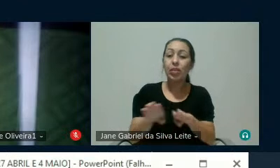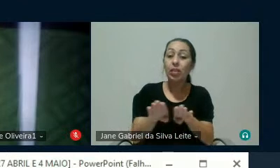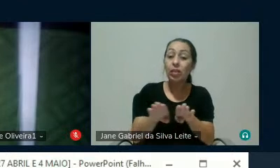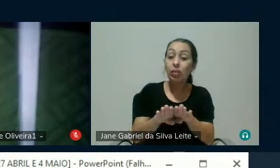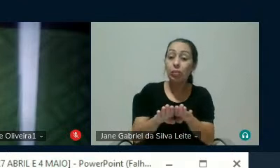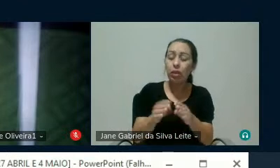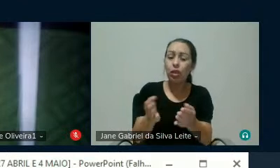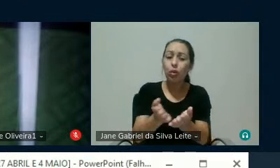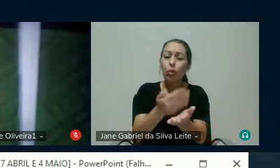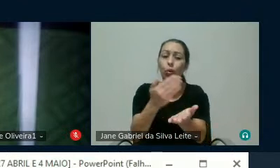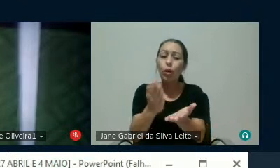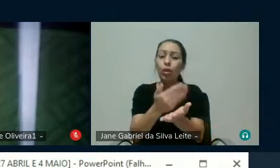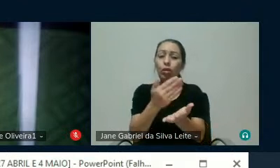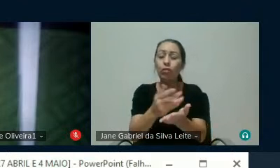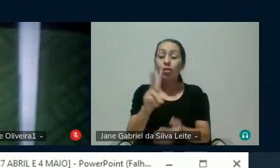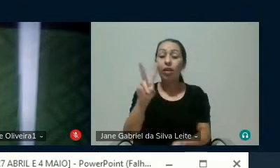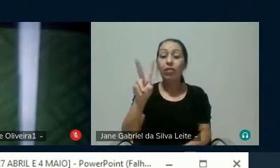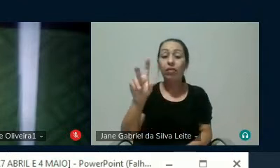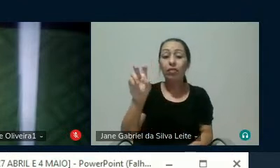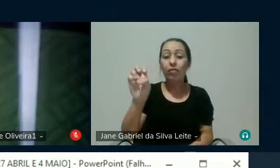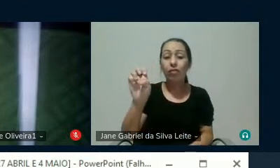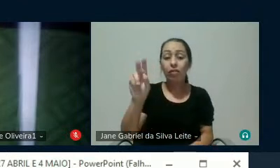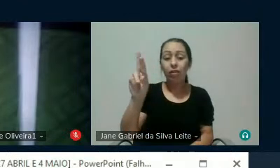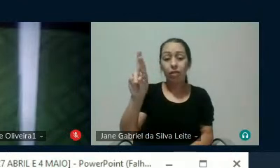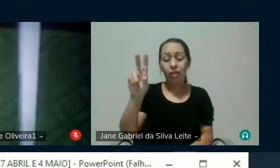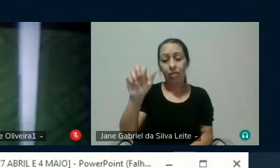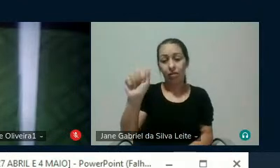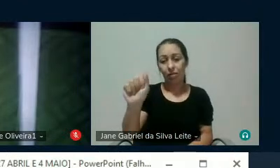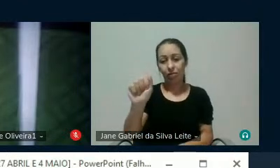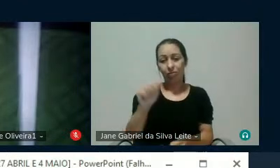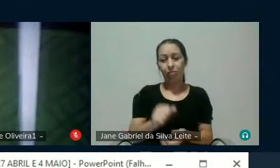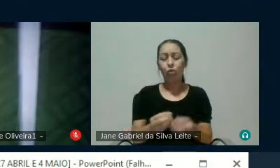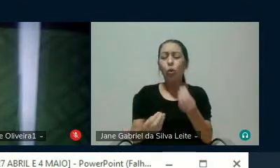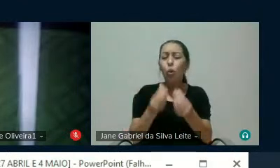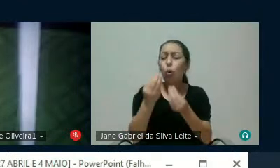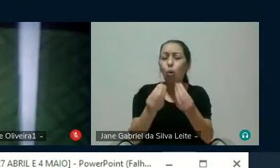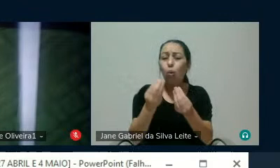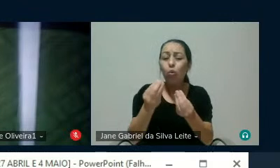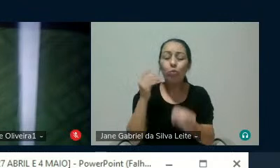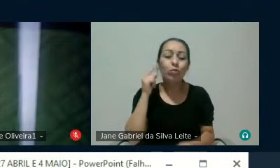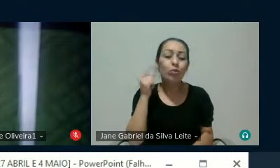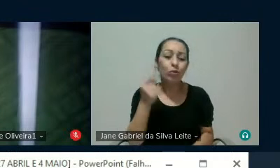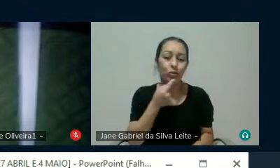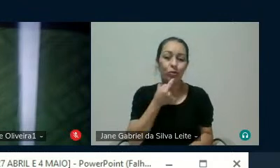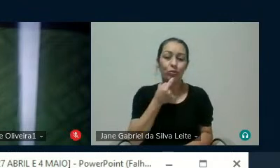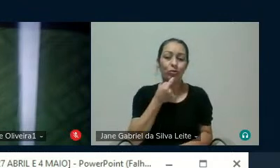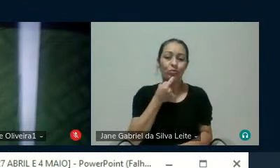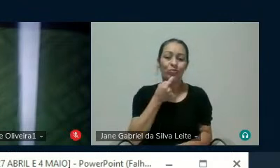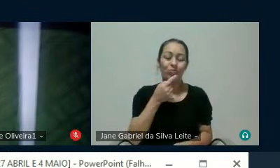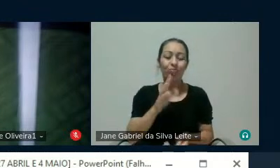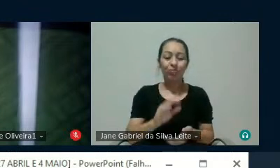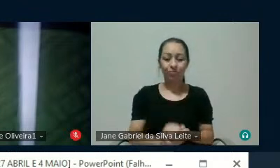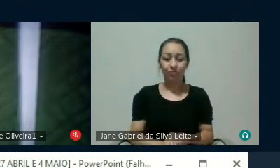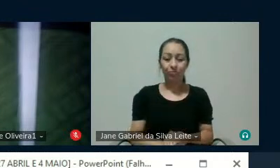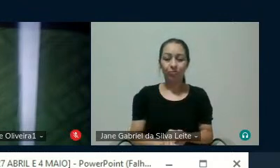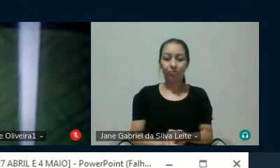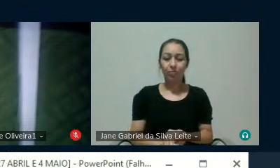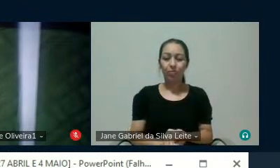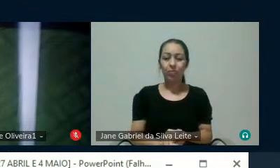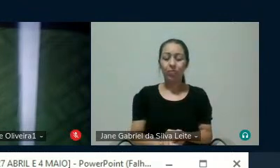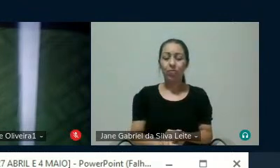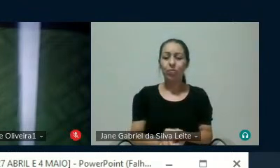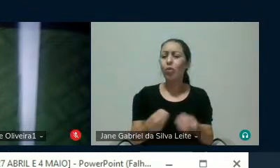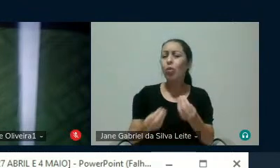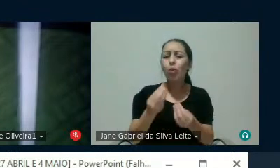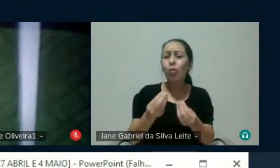Vera Strandovar, que é Como é Ser Surdo. Então, ali ela traz narrativas de como é